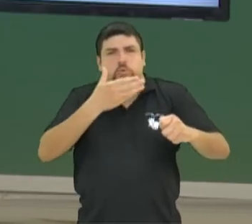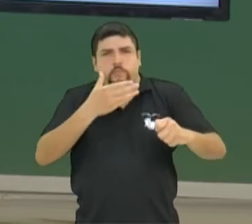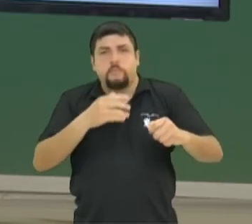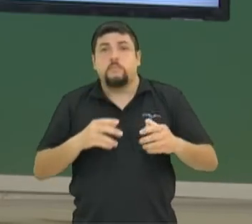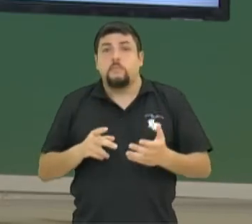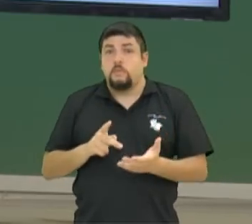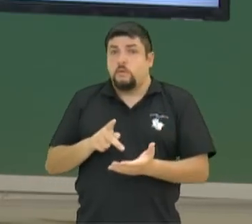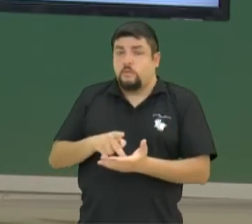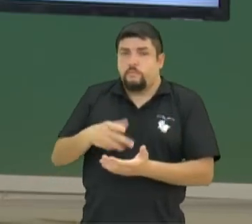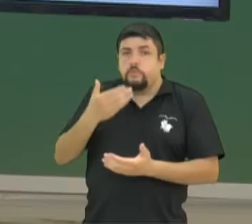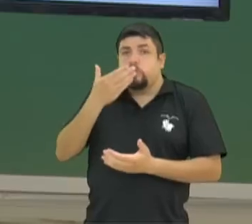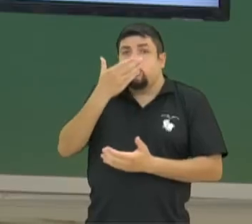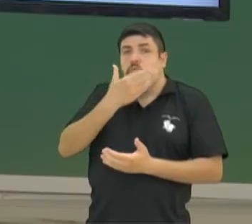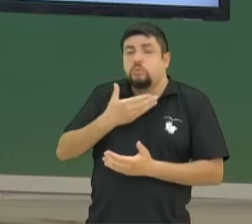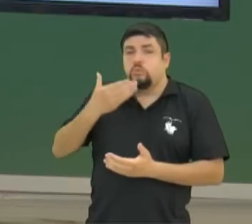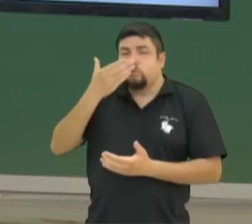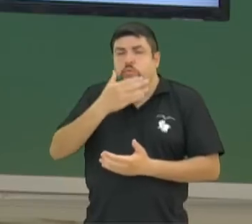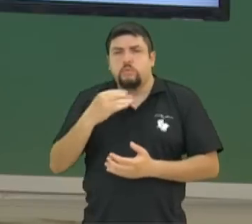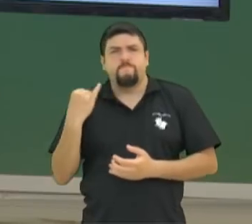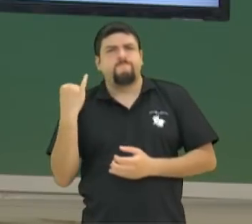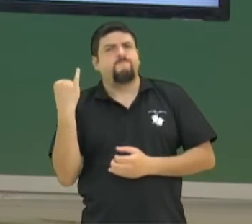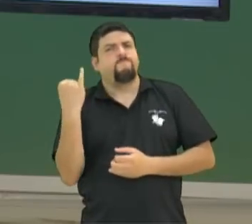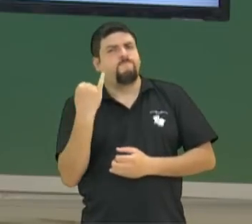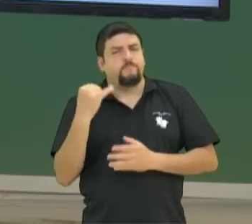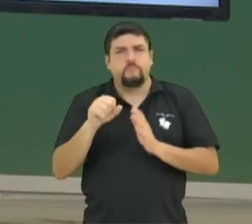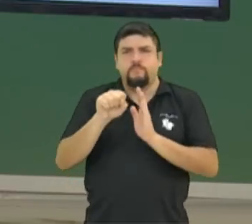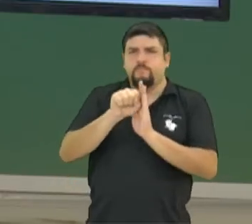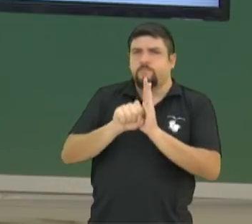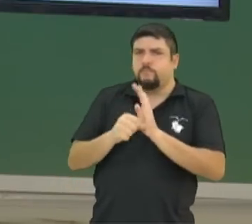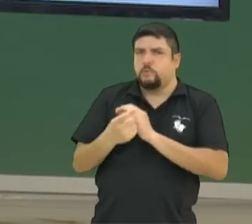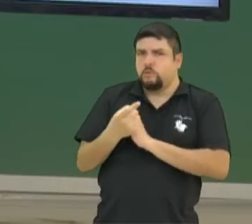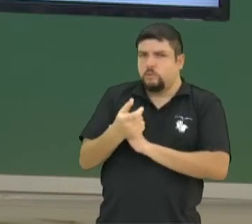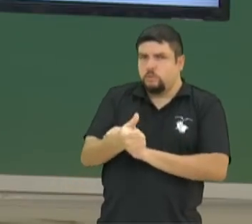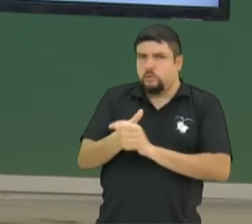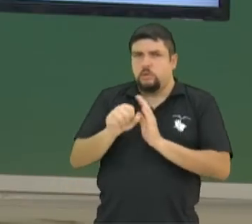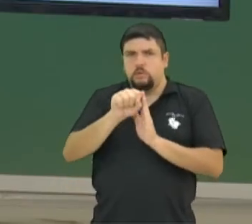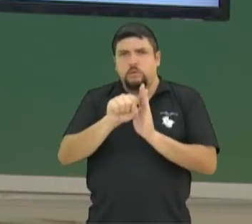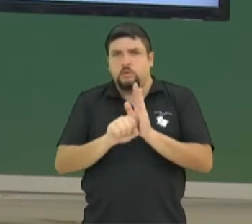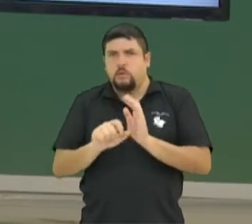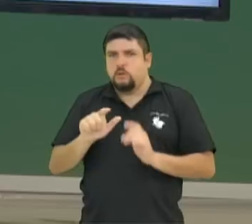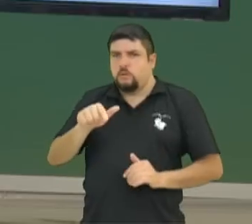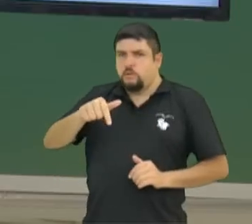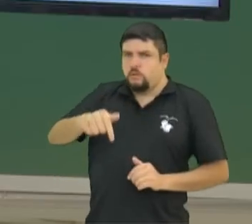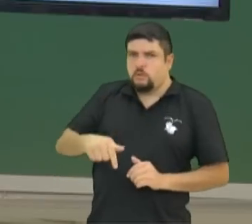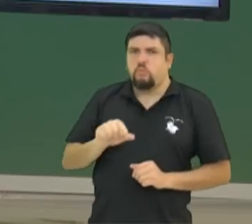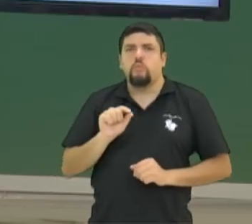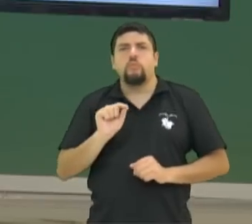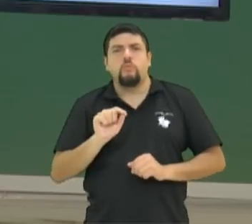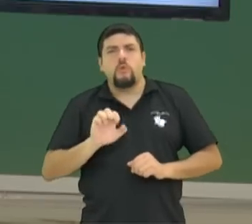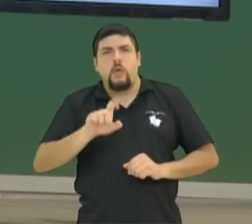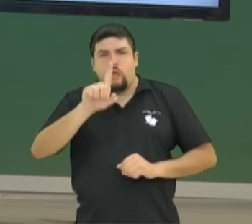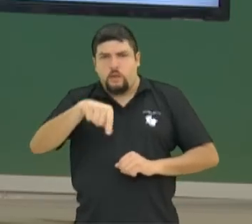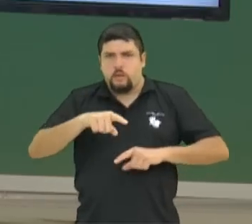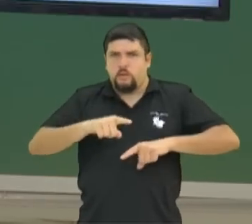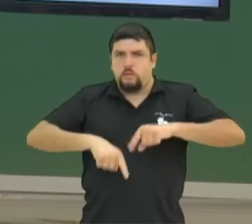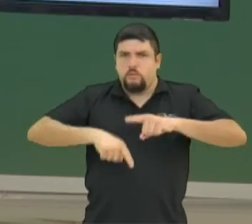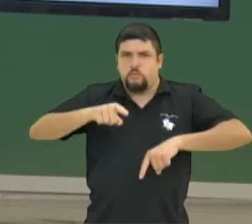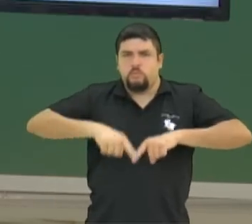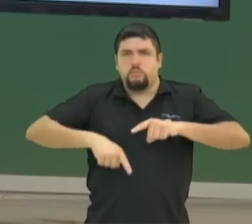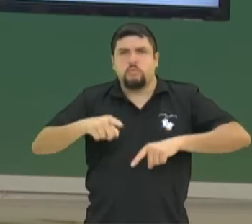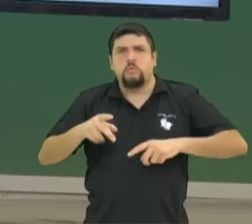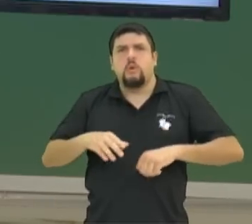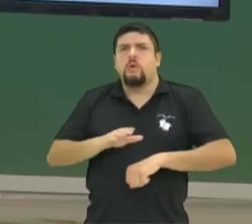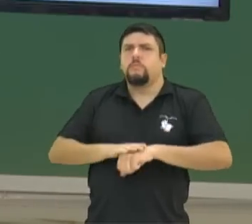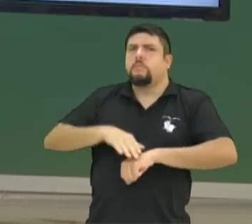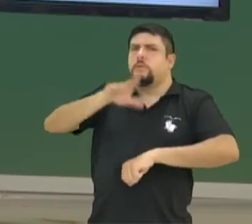produto comercial ali no século XVI, século XVII, lembrar bastante que era um produto que tinha uma riqueza agregada, que